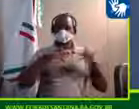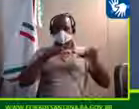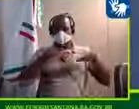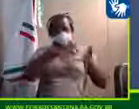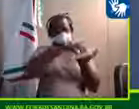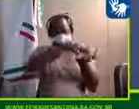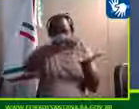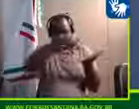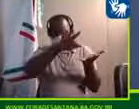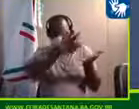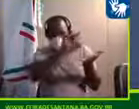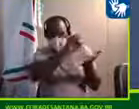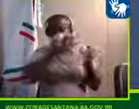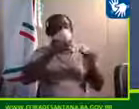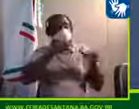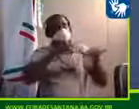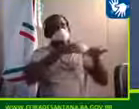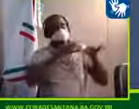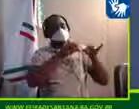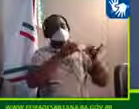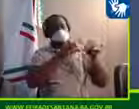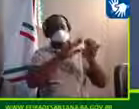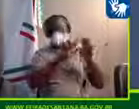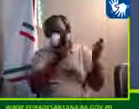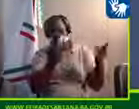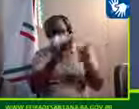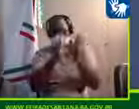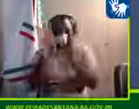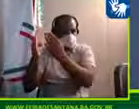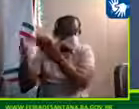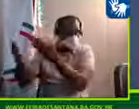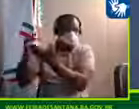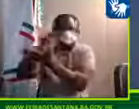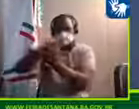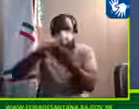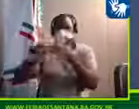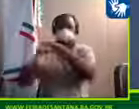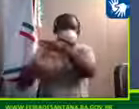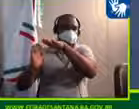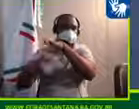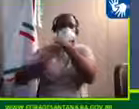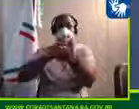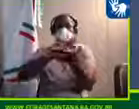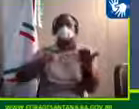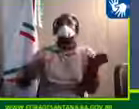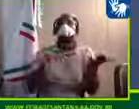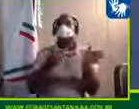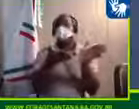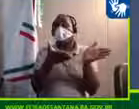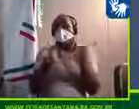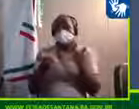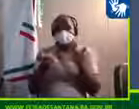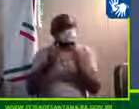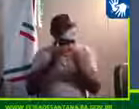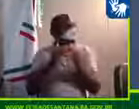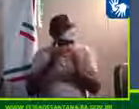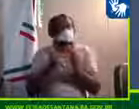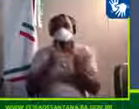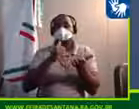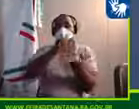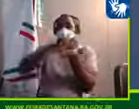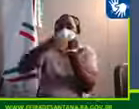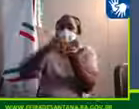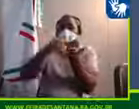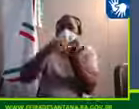outras áreas de funcionamento da nossa atividade econômica. Eu pediria ao secretário de comunicação, Edson Borges, que fizesse